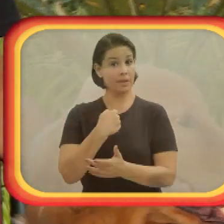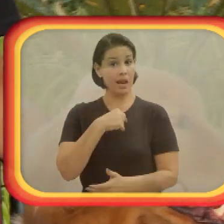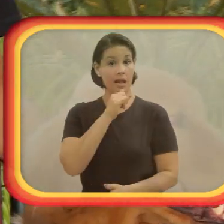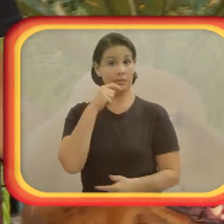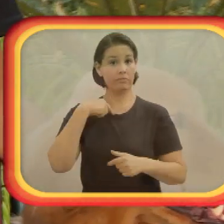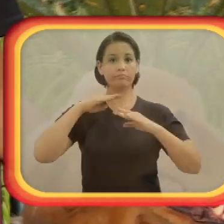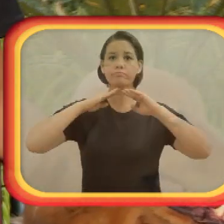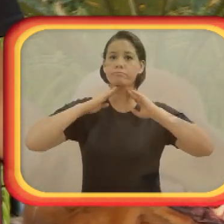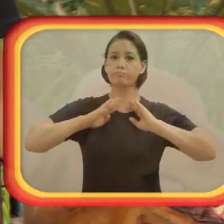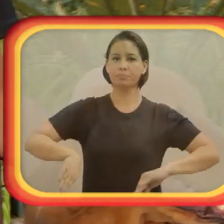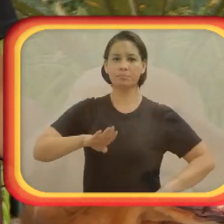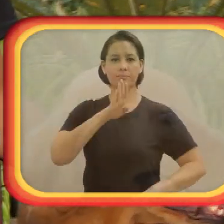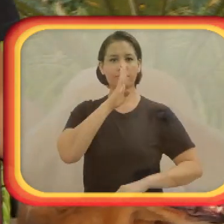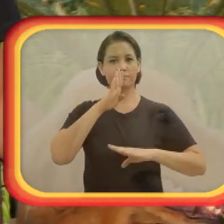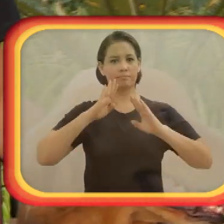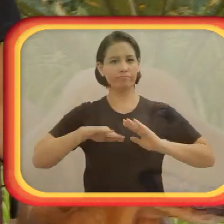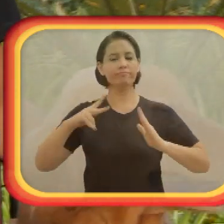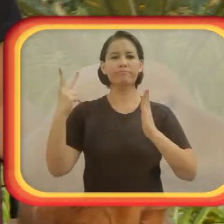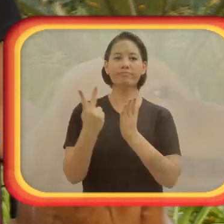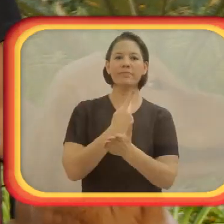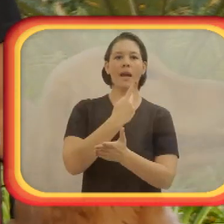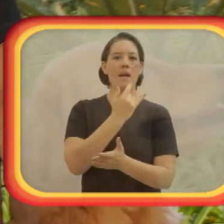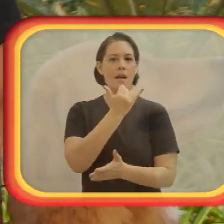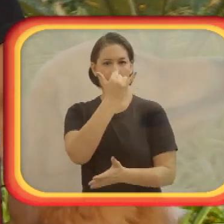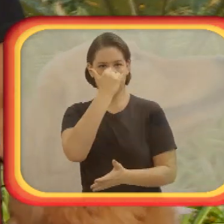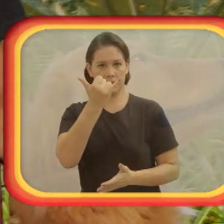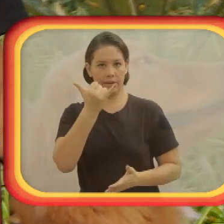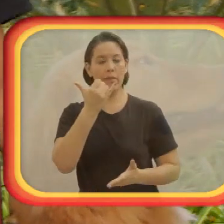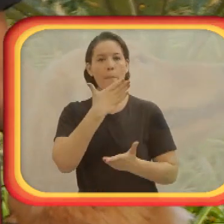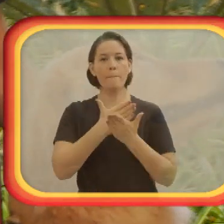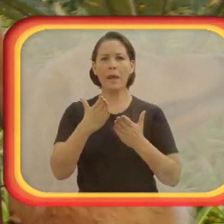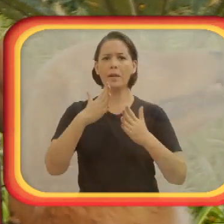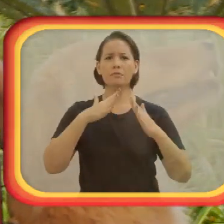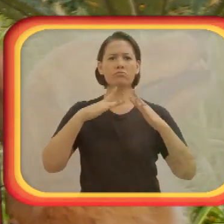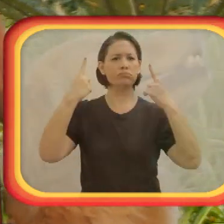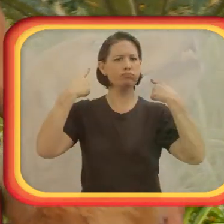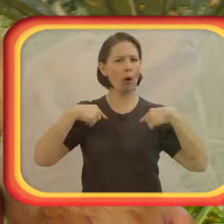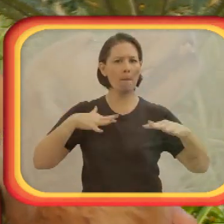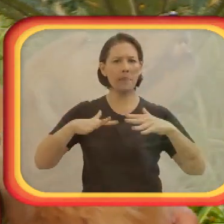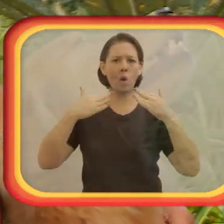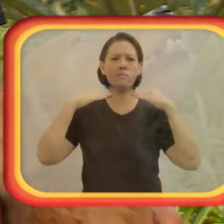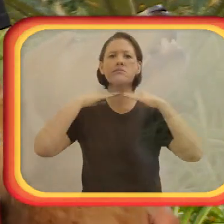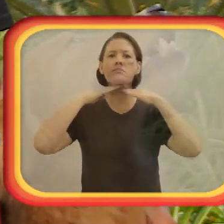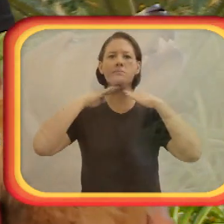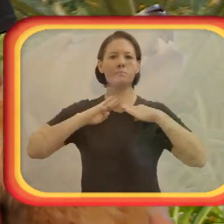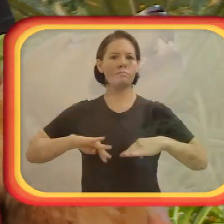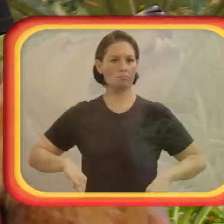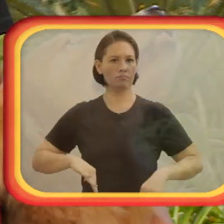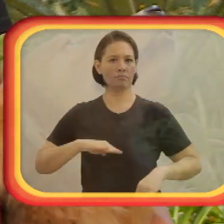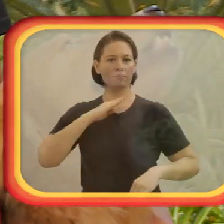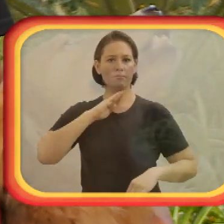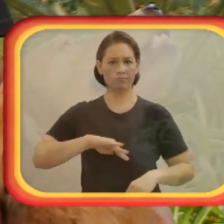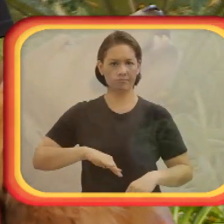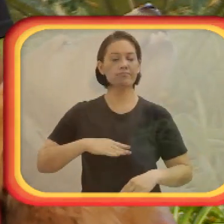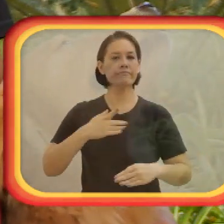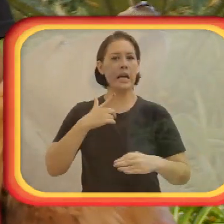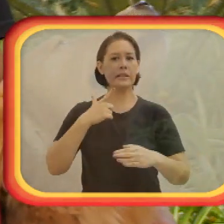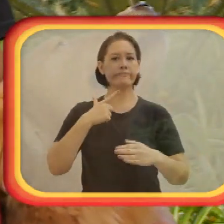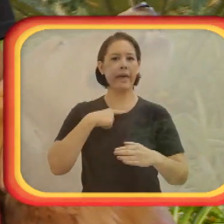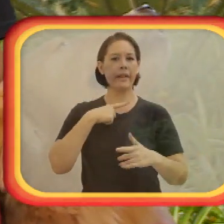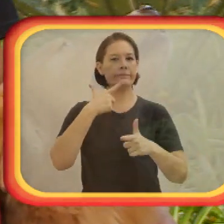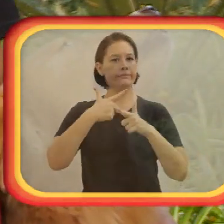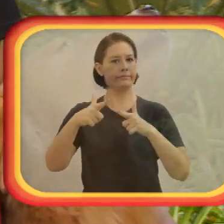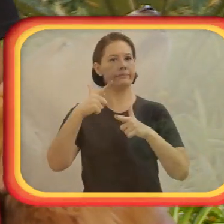Então, no caso de um tetraplégico, quando sofre um acidente, perde o movimento do pescoço para baixo.